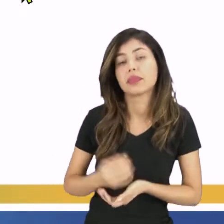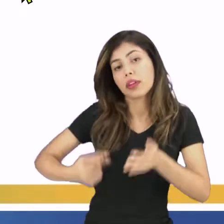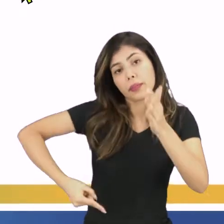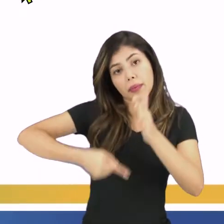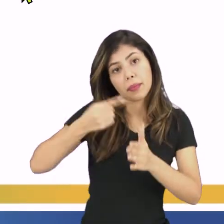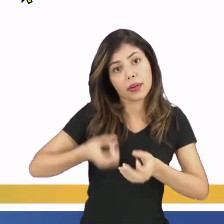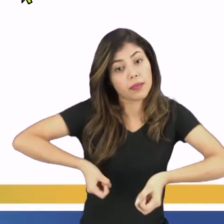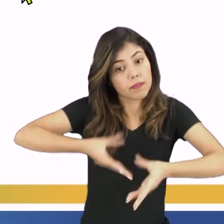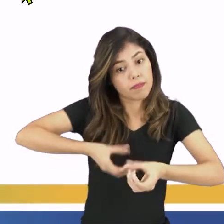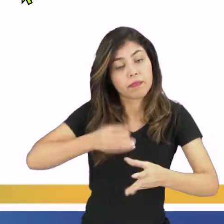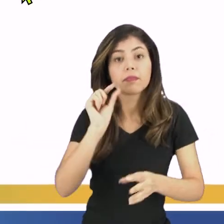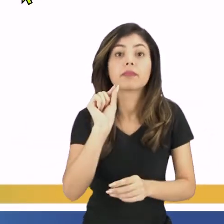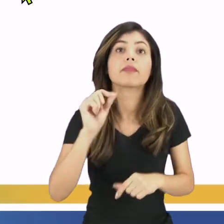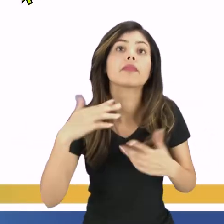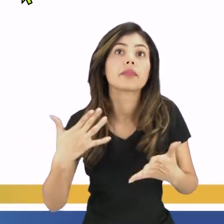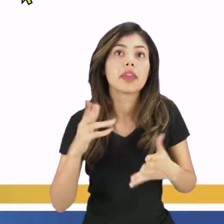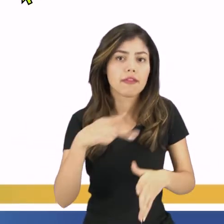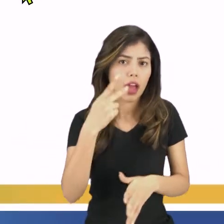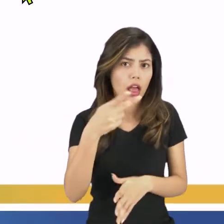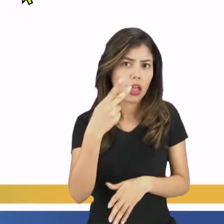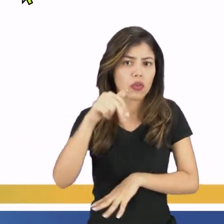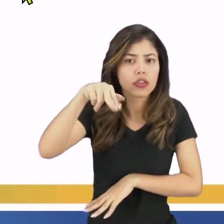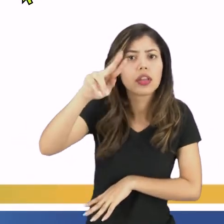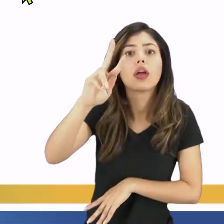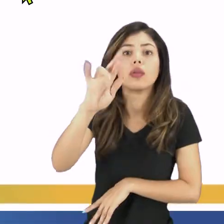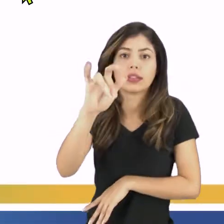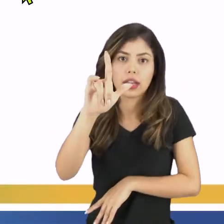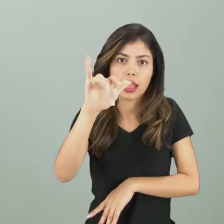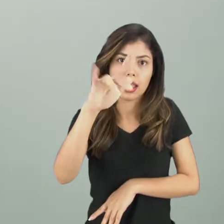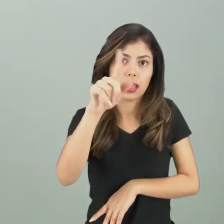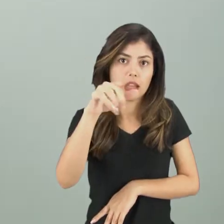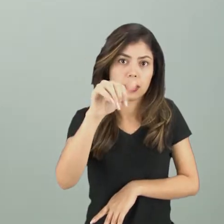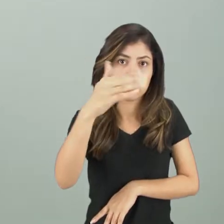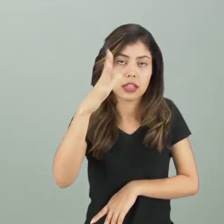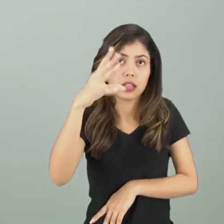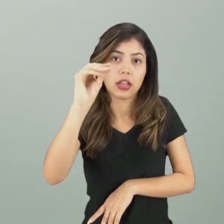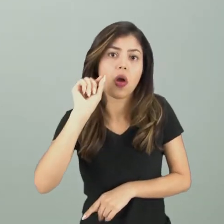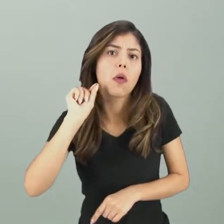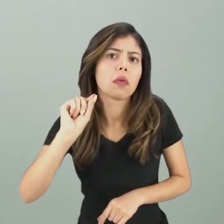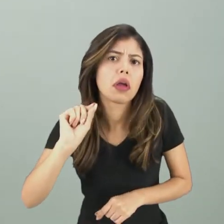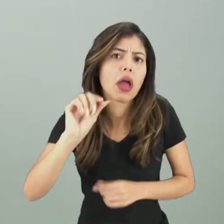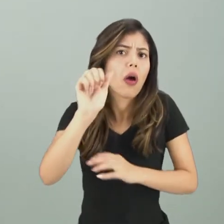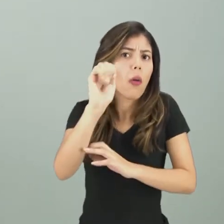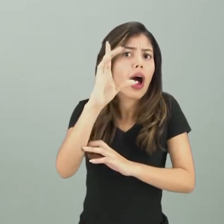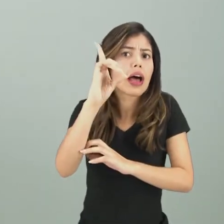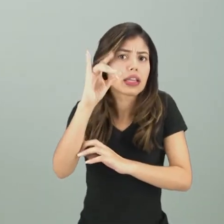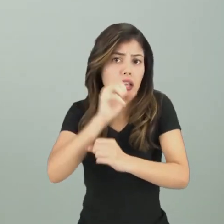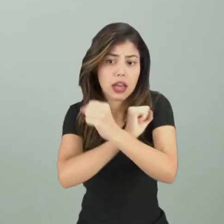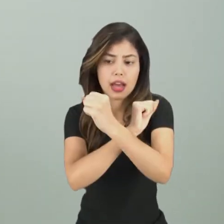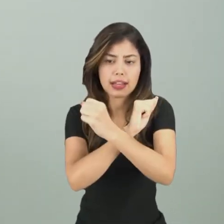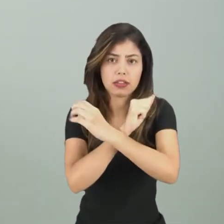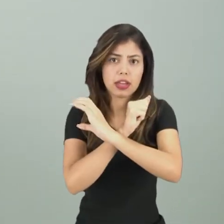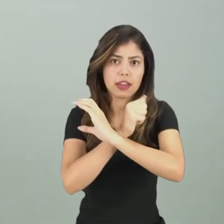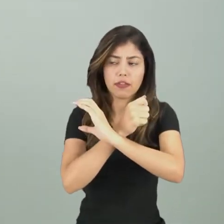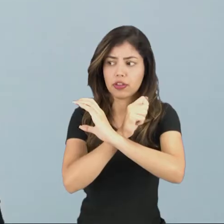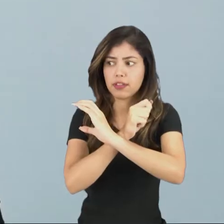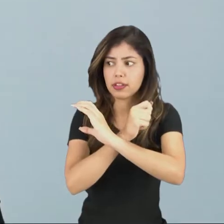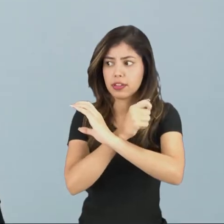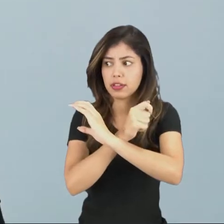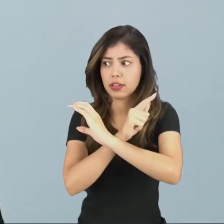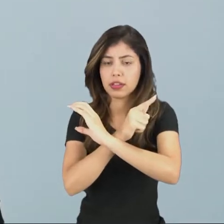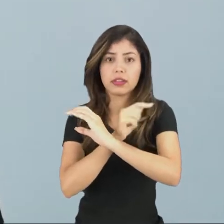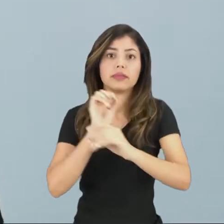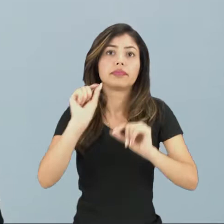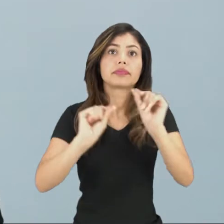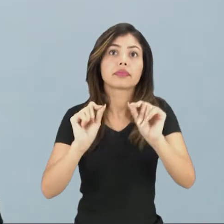primeira dica é, falou em reação de neutralização, você precisa lembrar o que é um ácido e o que é uma base. Tendo